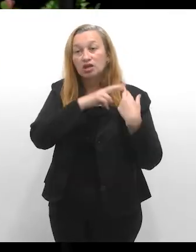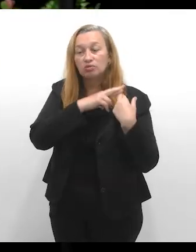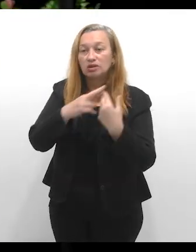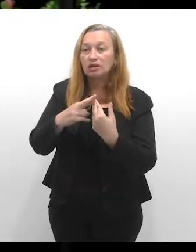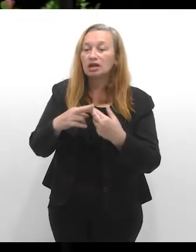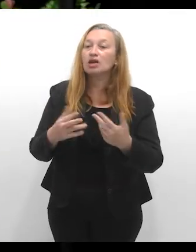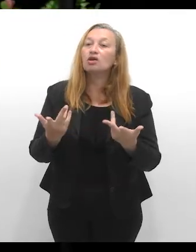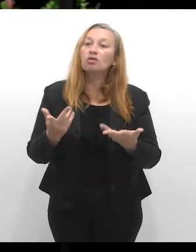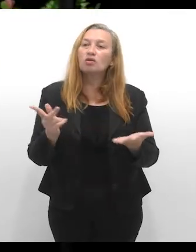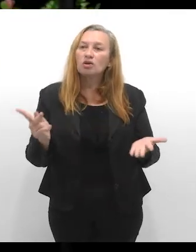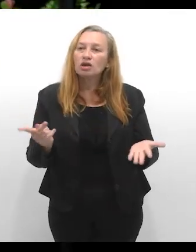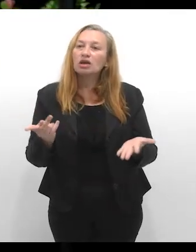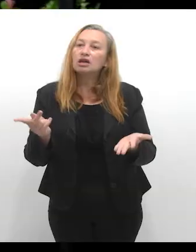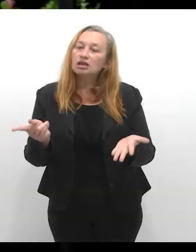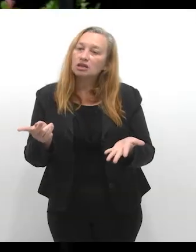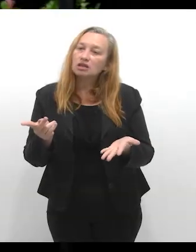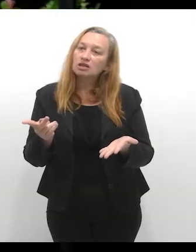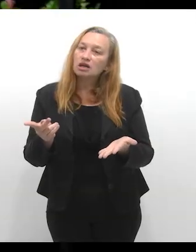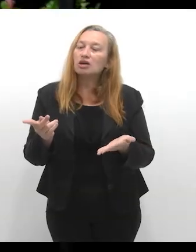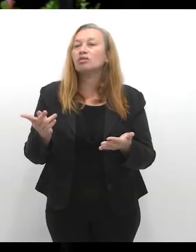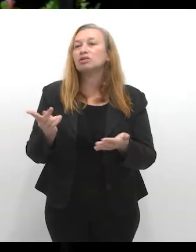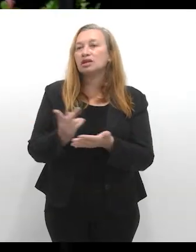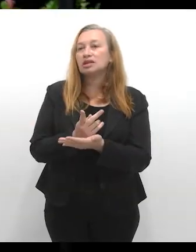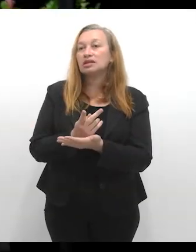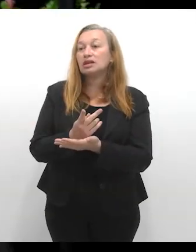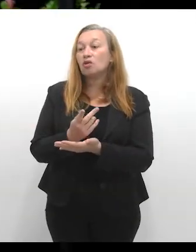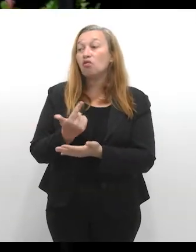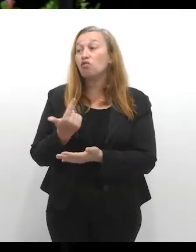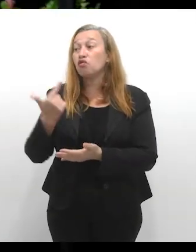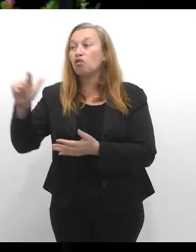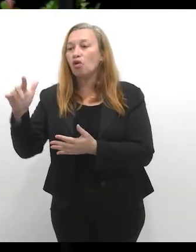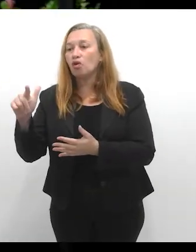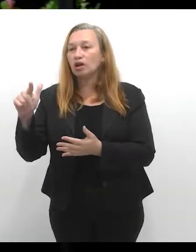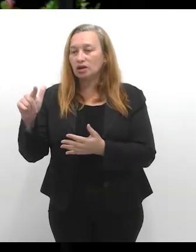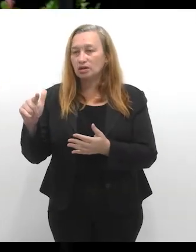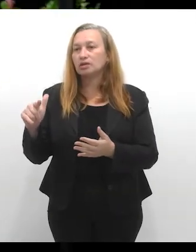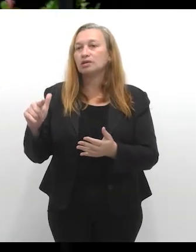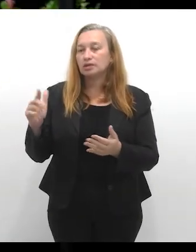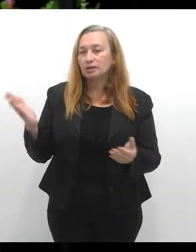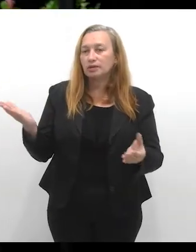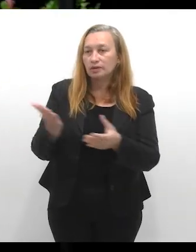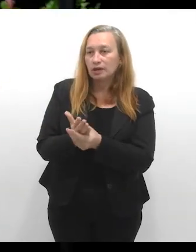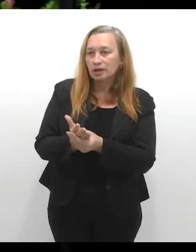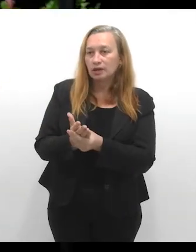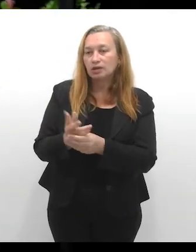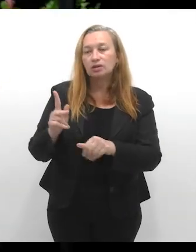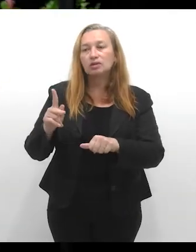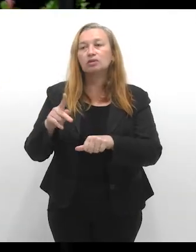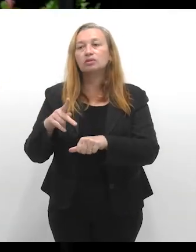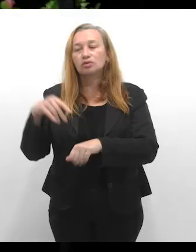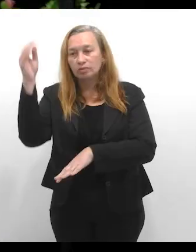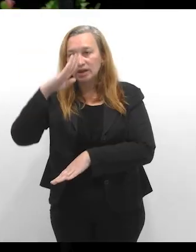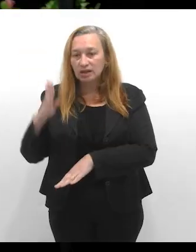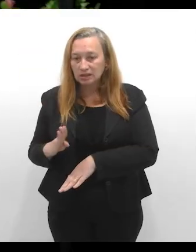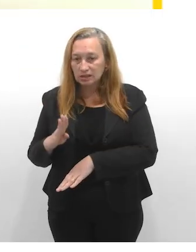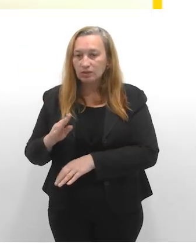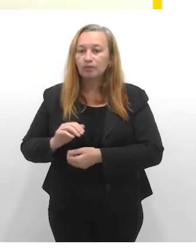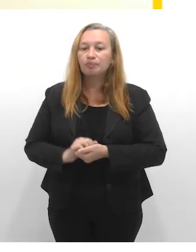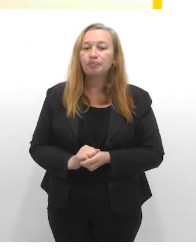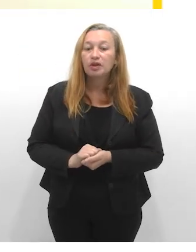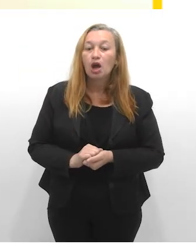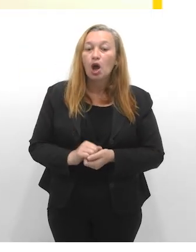e responsabilizações, como foi o caso, né, como são os casos das sentenças internacionais. Então o MPF está muito alinhado a